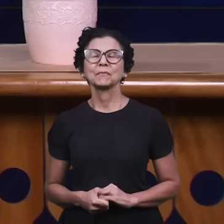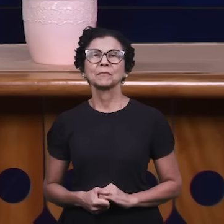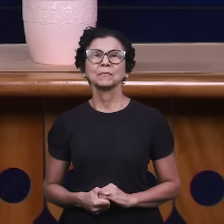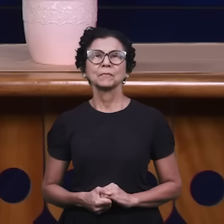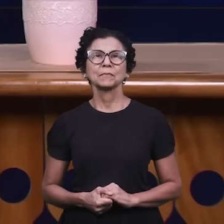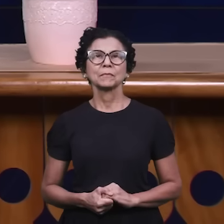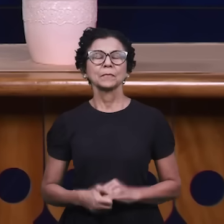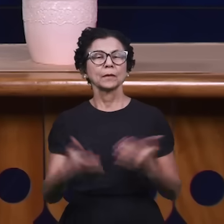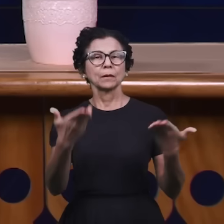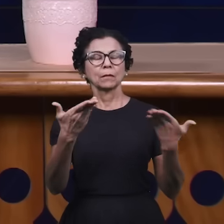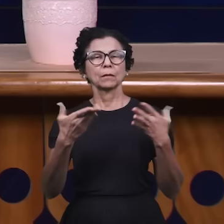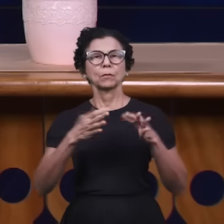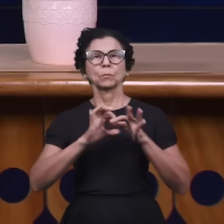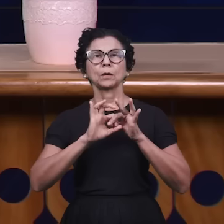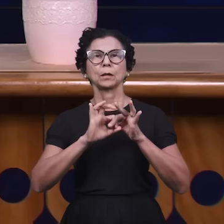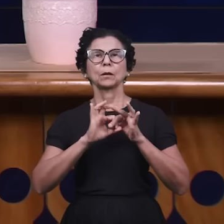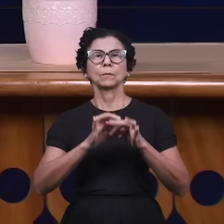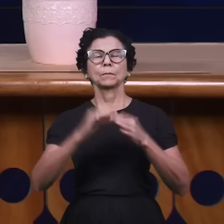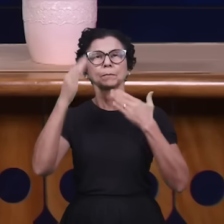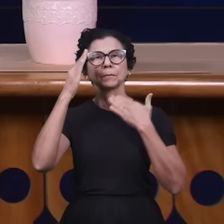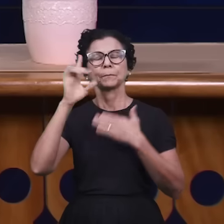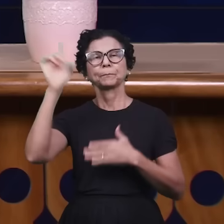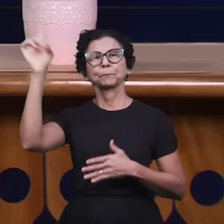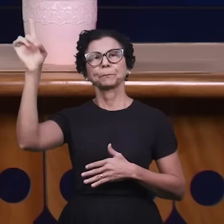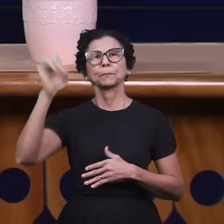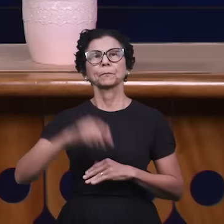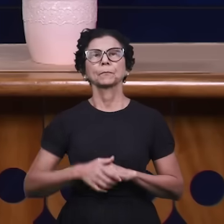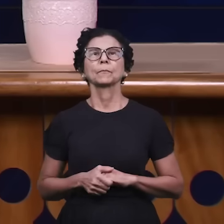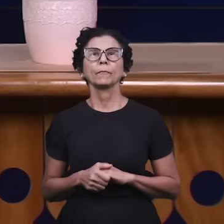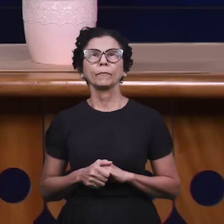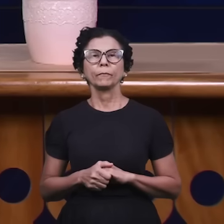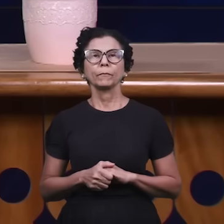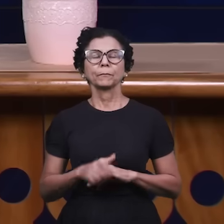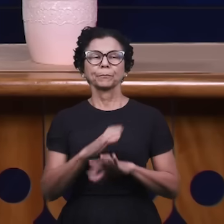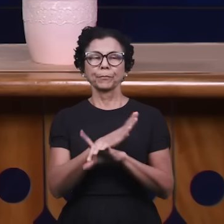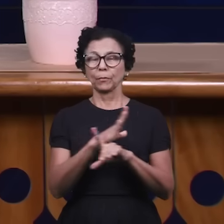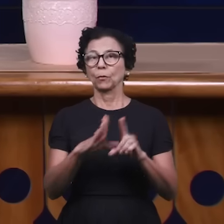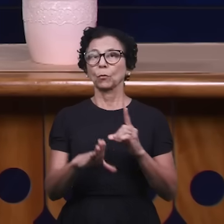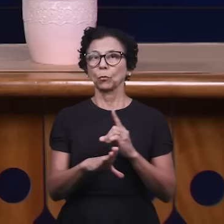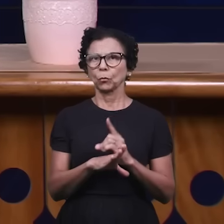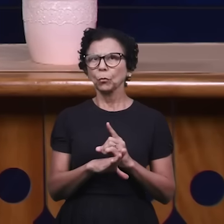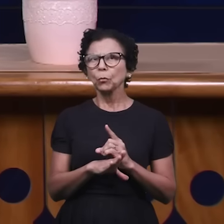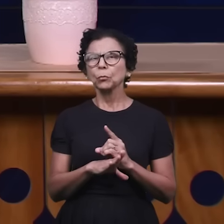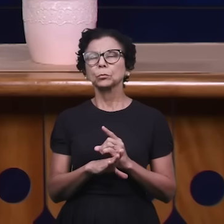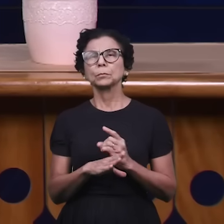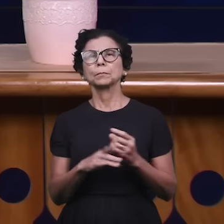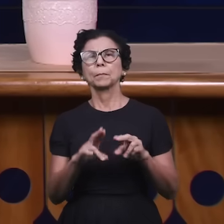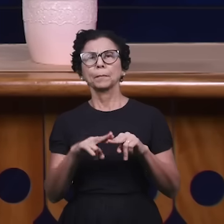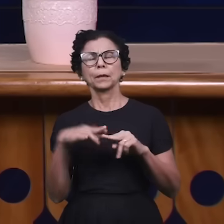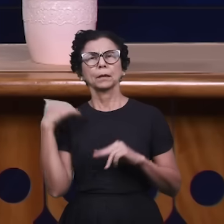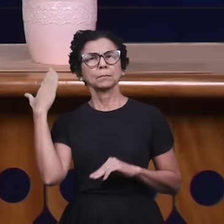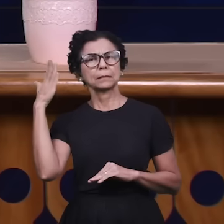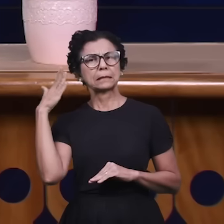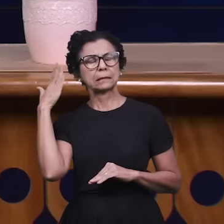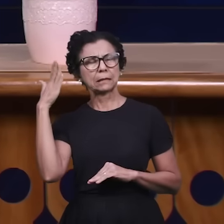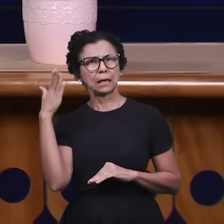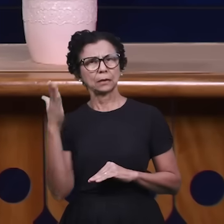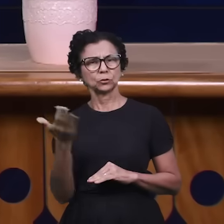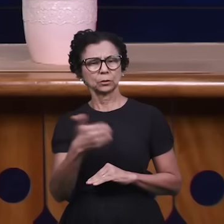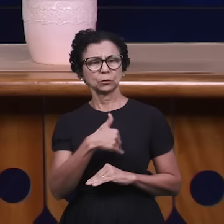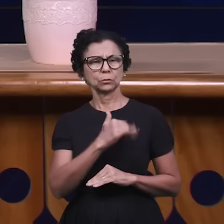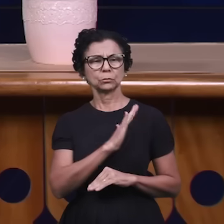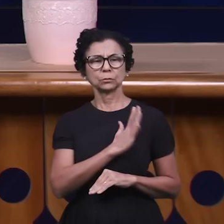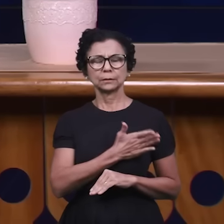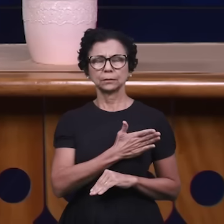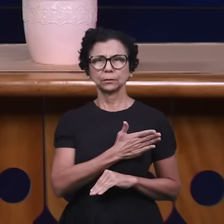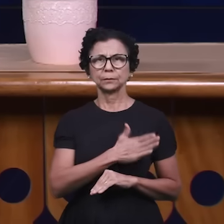seja o nome do Senhor. Eu te convido agora a fechar os olhos. Nós vamos agradecer a Deus por este culto, pela sua palavra que